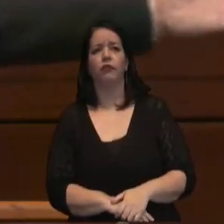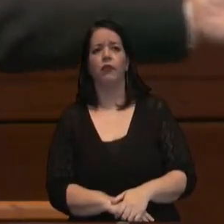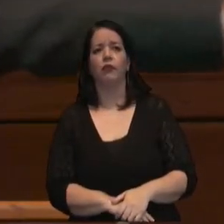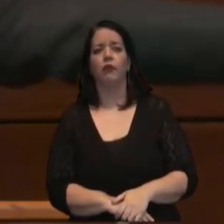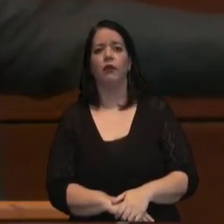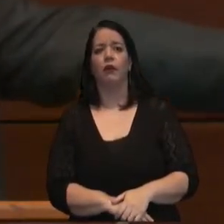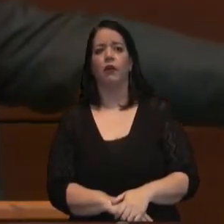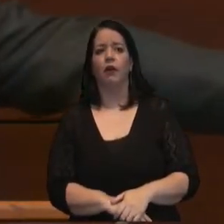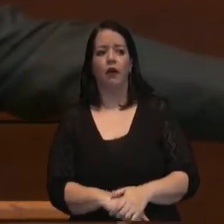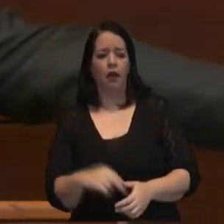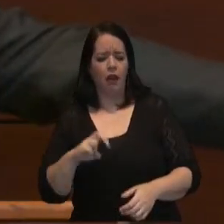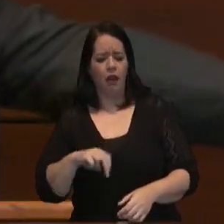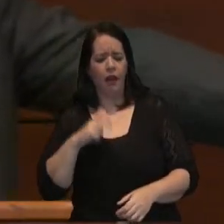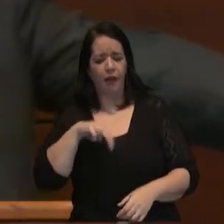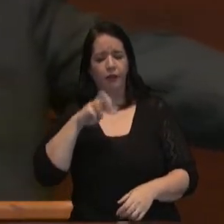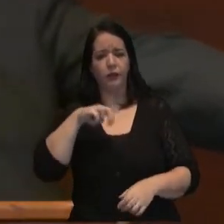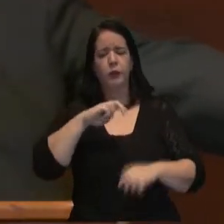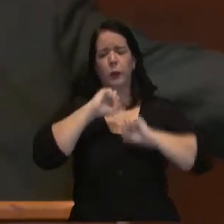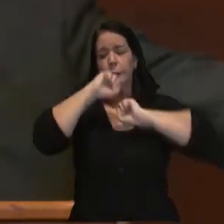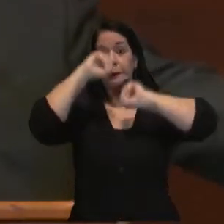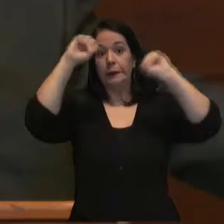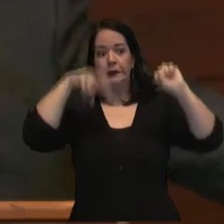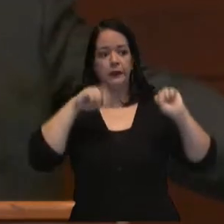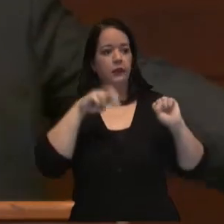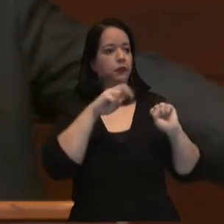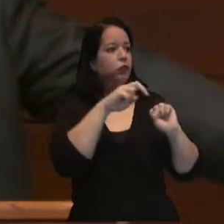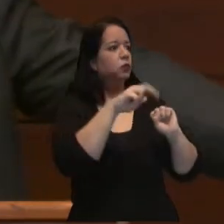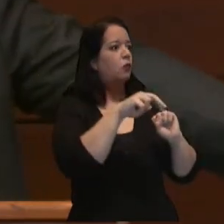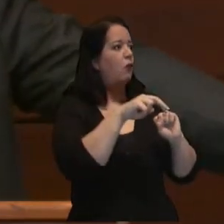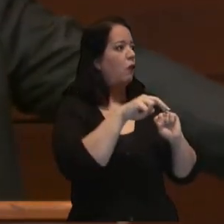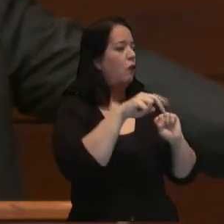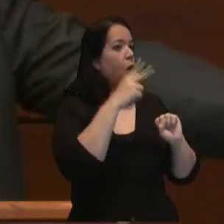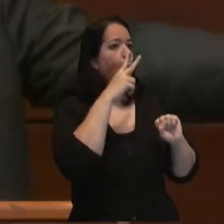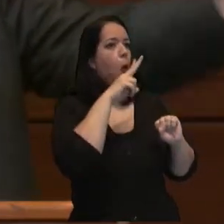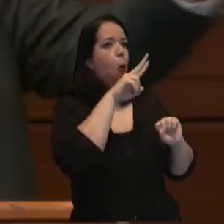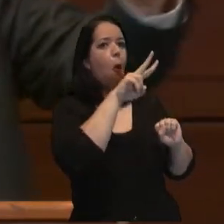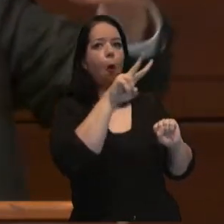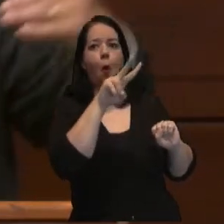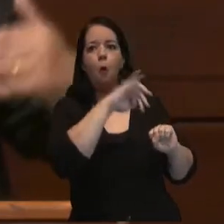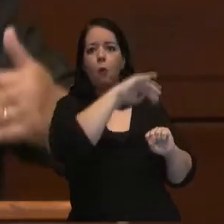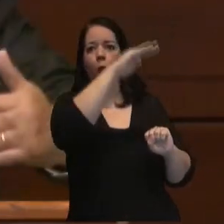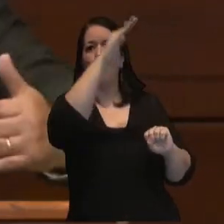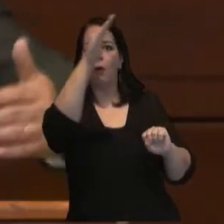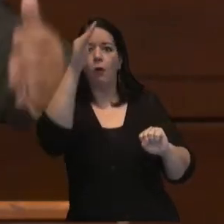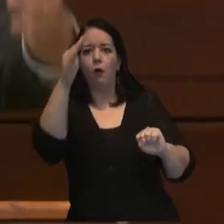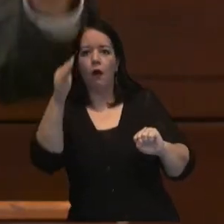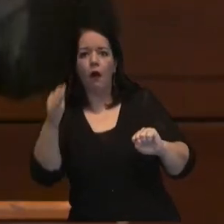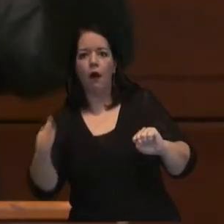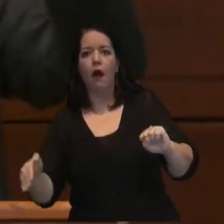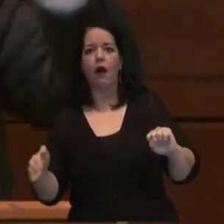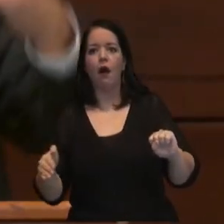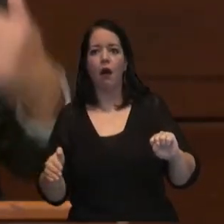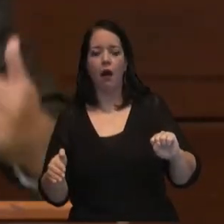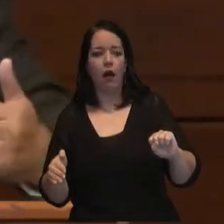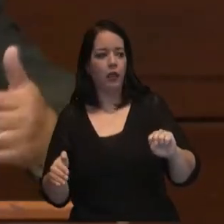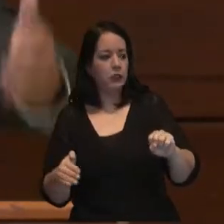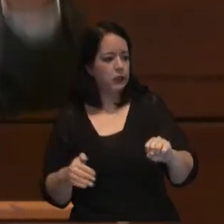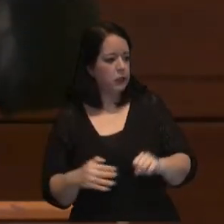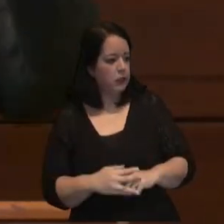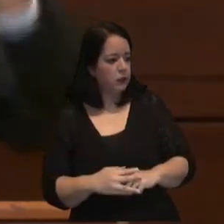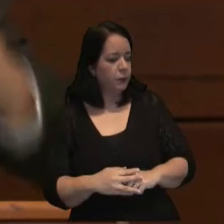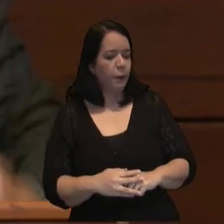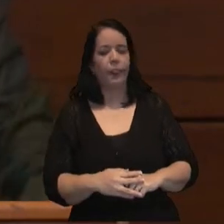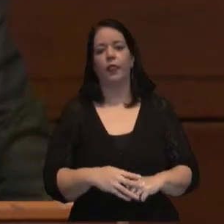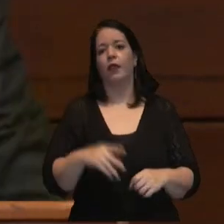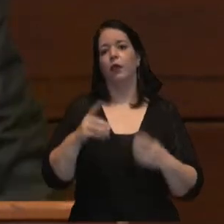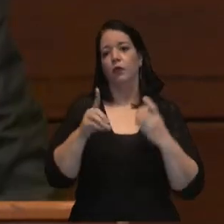a colina, quando ele olhou em volta de si, o seu moço disse, porque todo profeta tinha os seus discípulos, aqueles que aprendiam